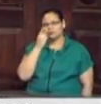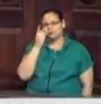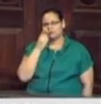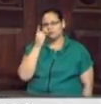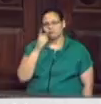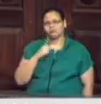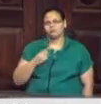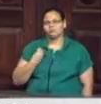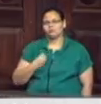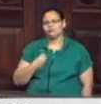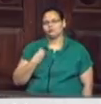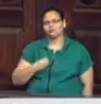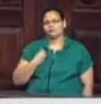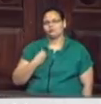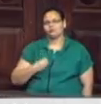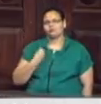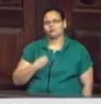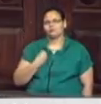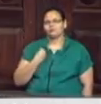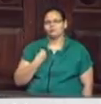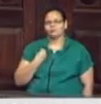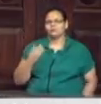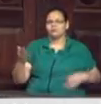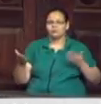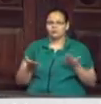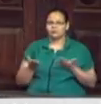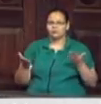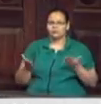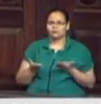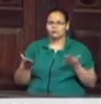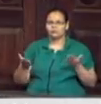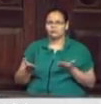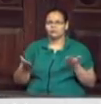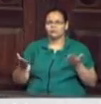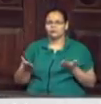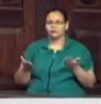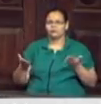deputados presentes. Hoje,